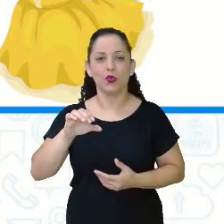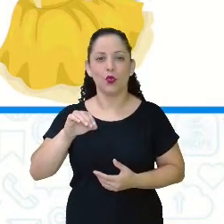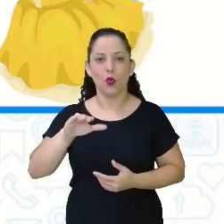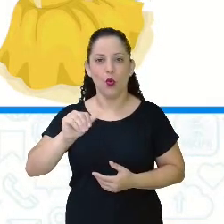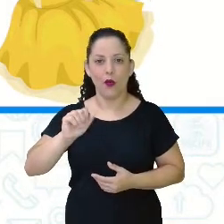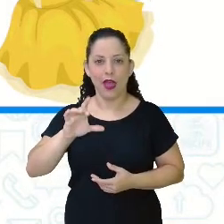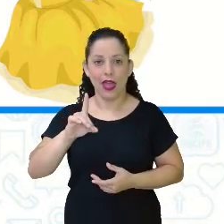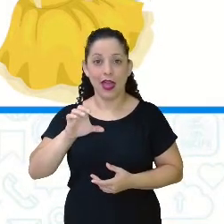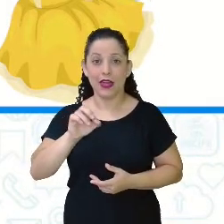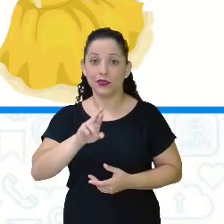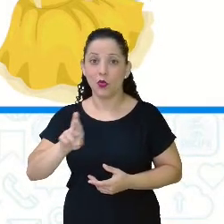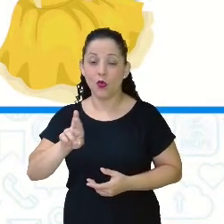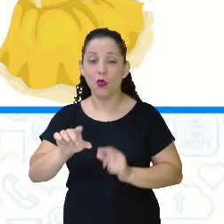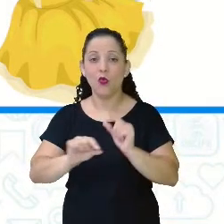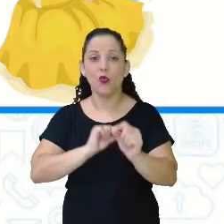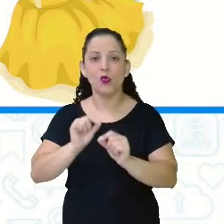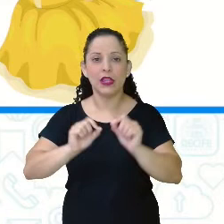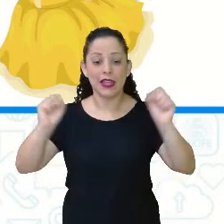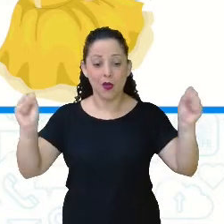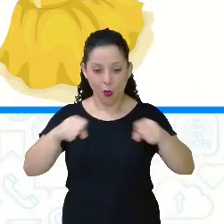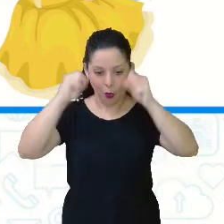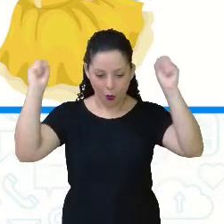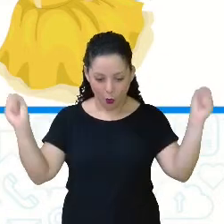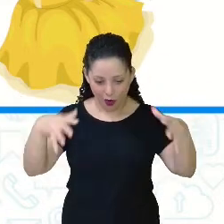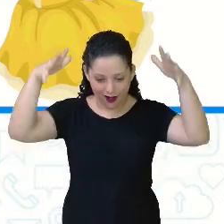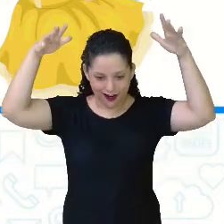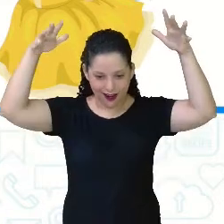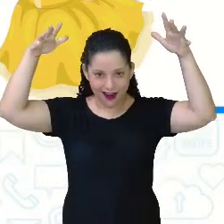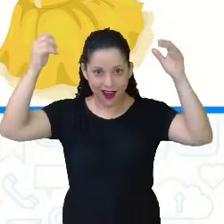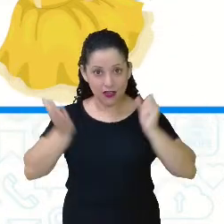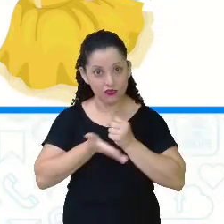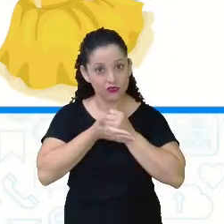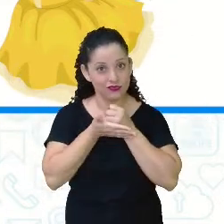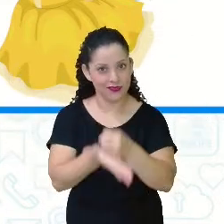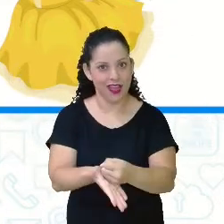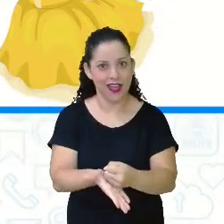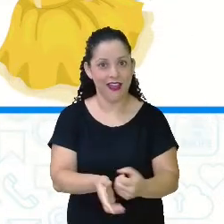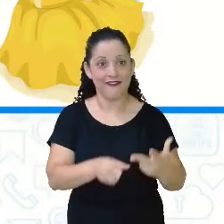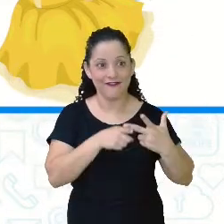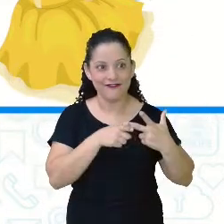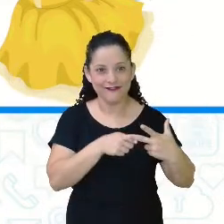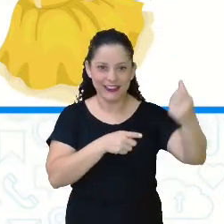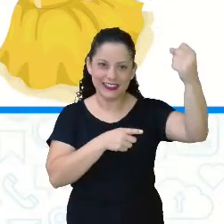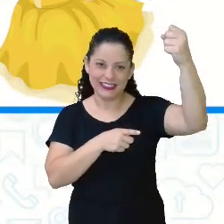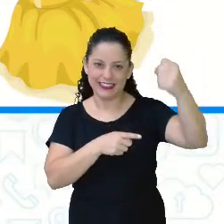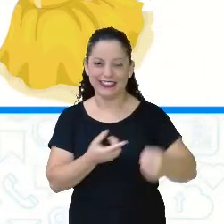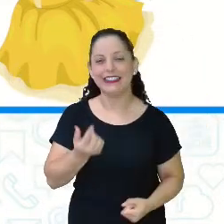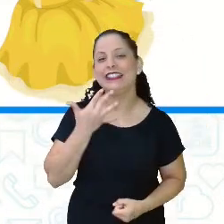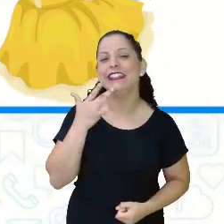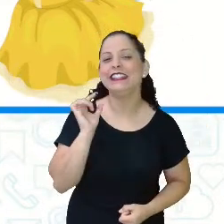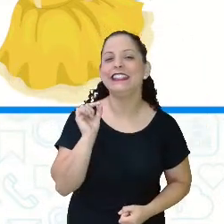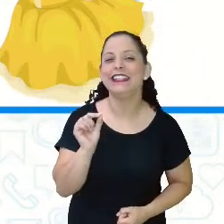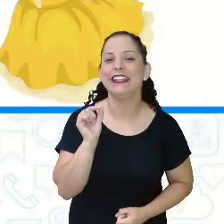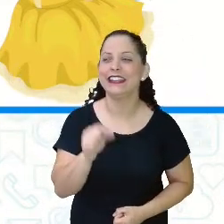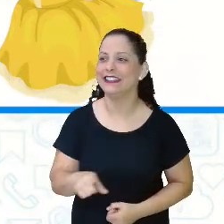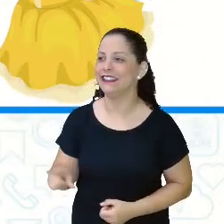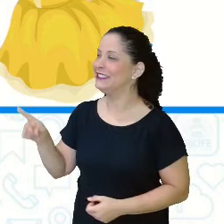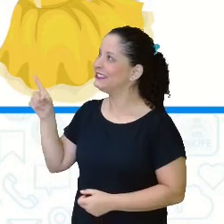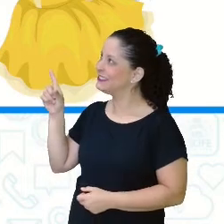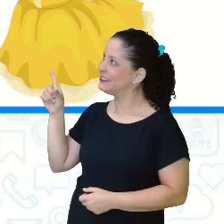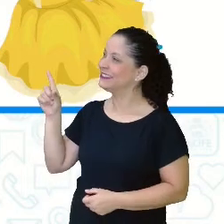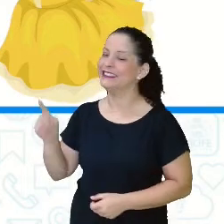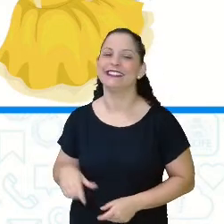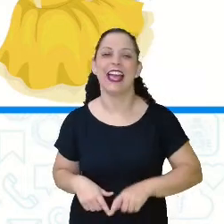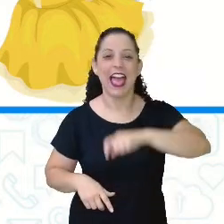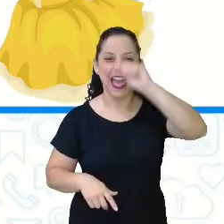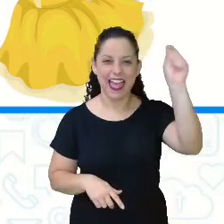sua magia para que o herói consiga vencer seus obstáculos. Em geral, quem é? Olha ela aí na tela, está bem pertinho da Késia, ela aí,